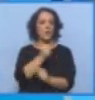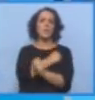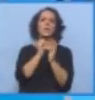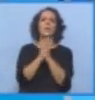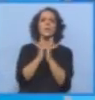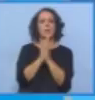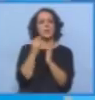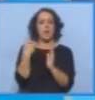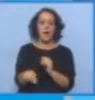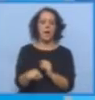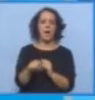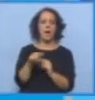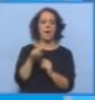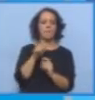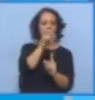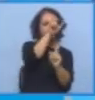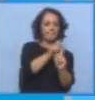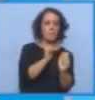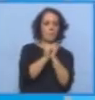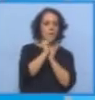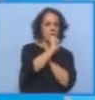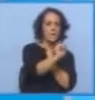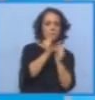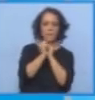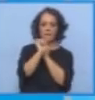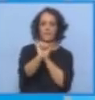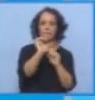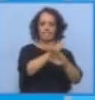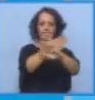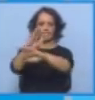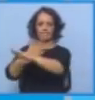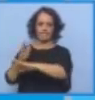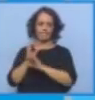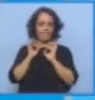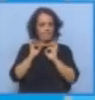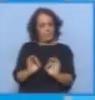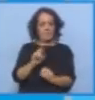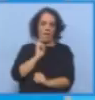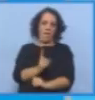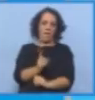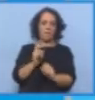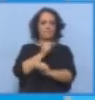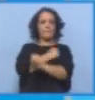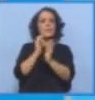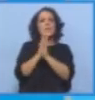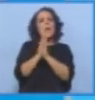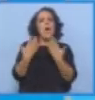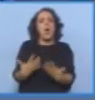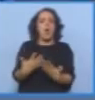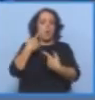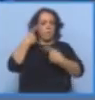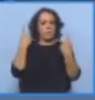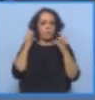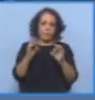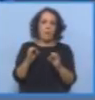pessoas concretas a assegurar funções concretas e essa é a dimensão que a Igreja hoje quer levar. Quer dizer, há pessoas que